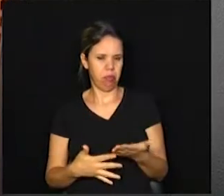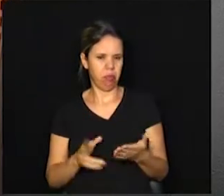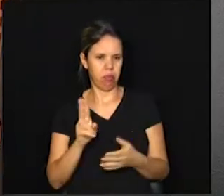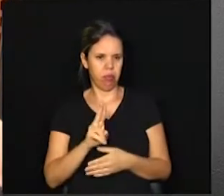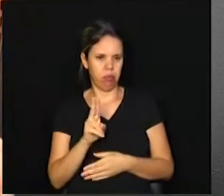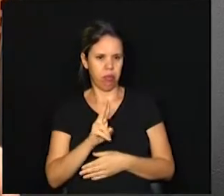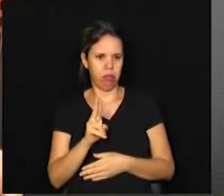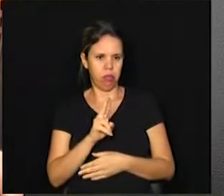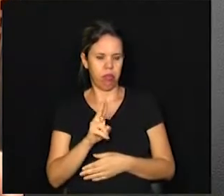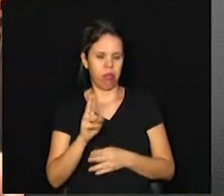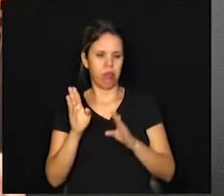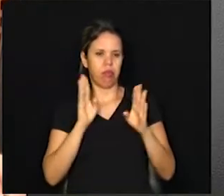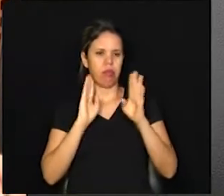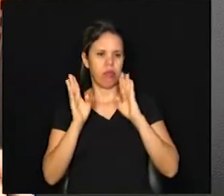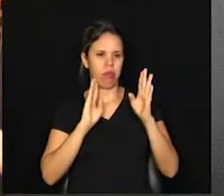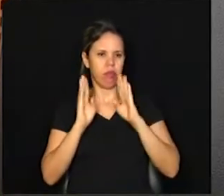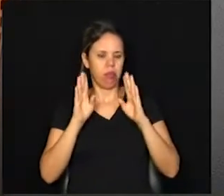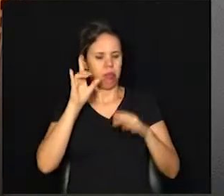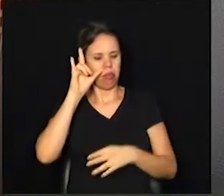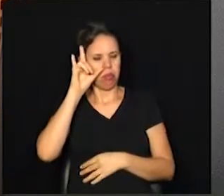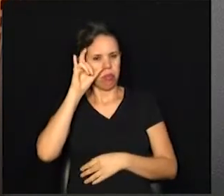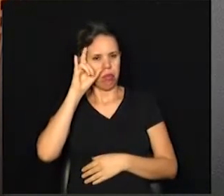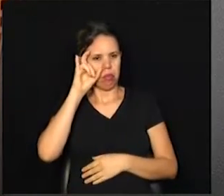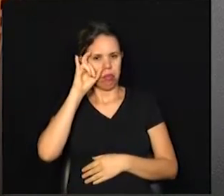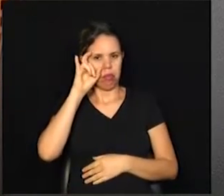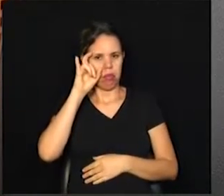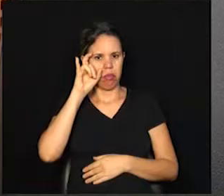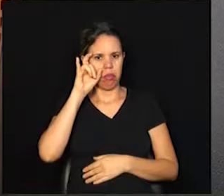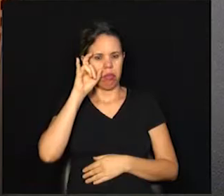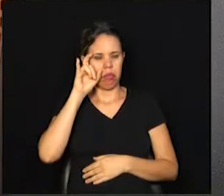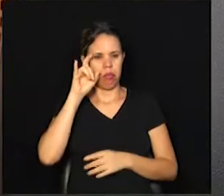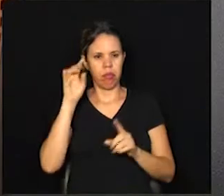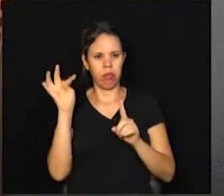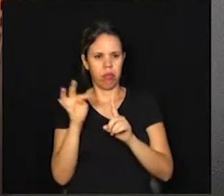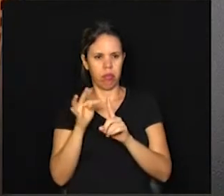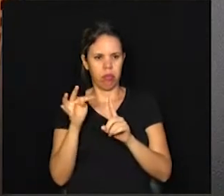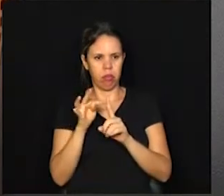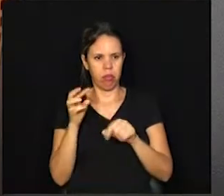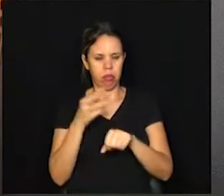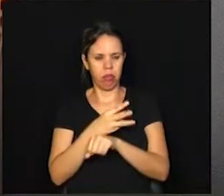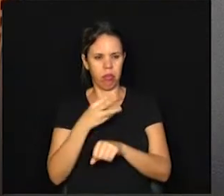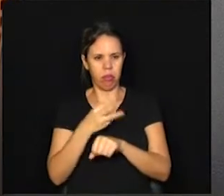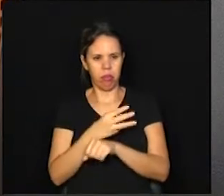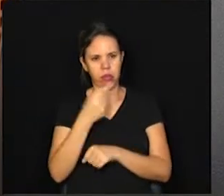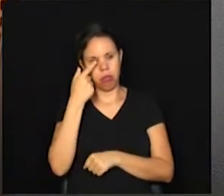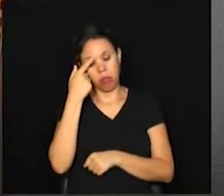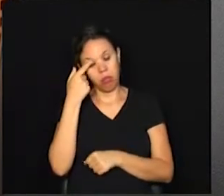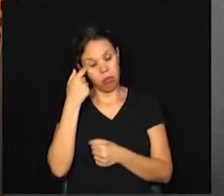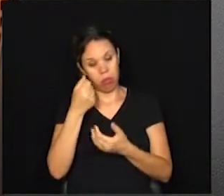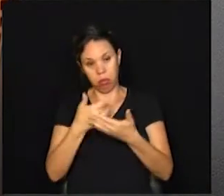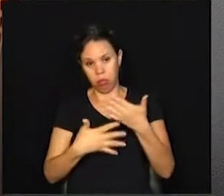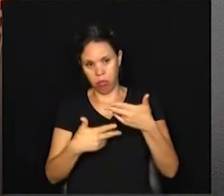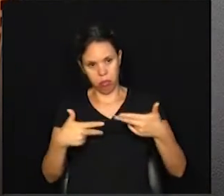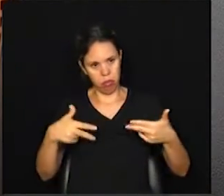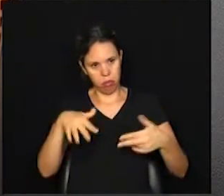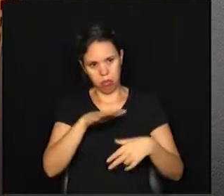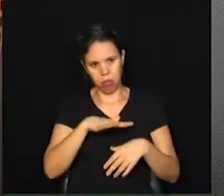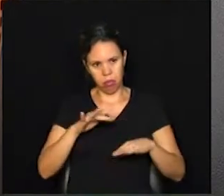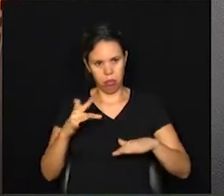usa Facebook, Instagram, Twitter, WhatsApp e outras